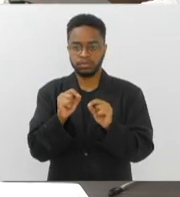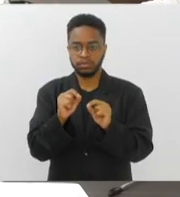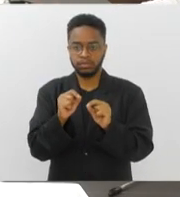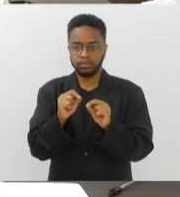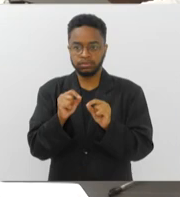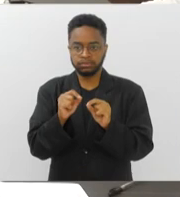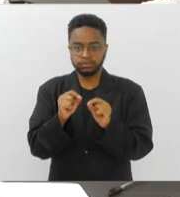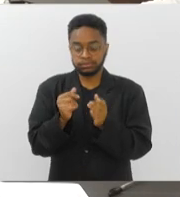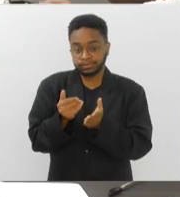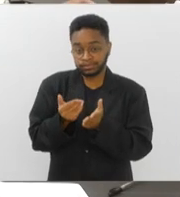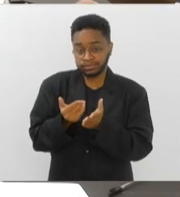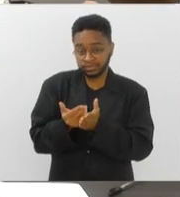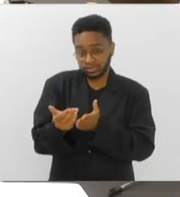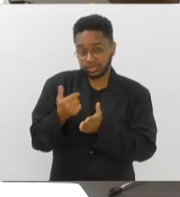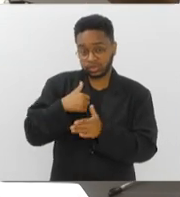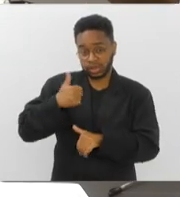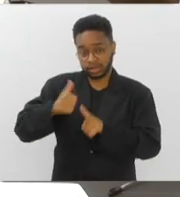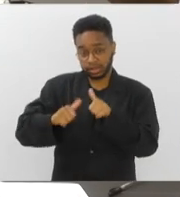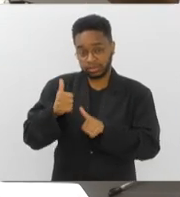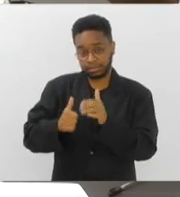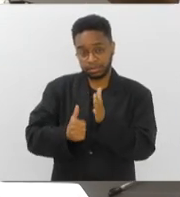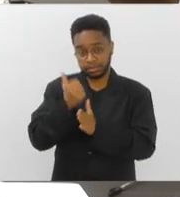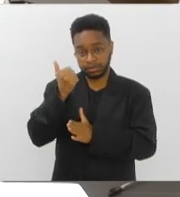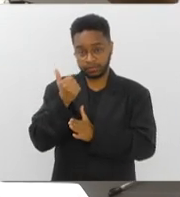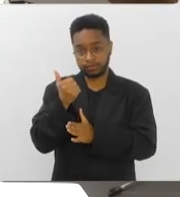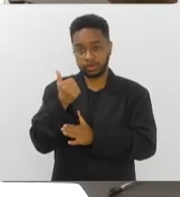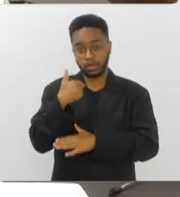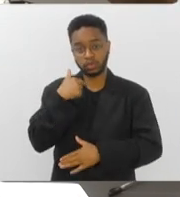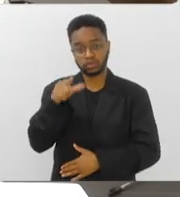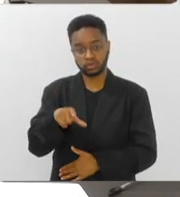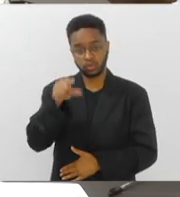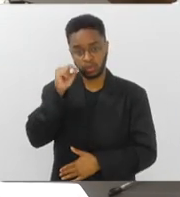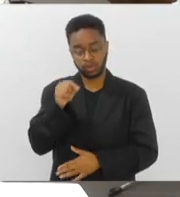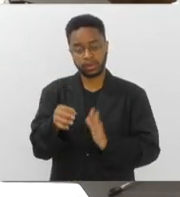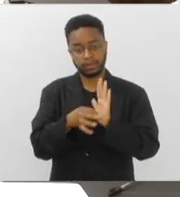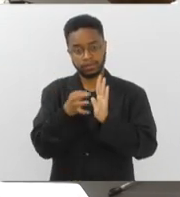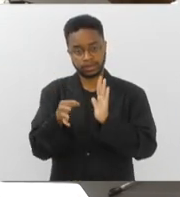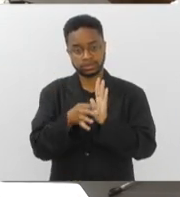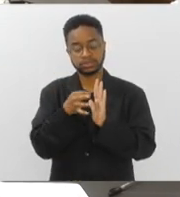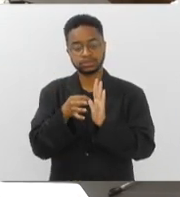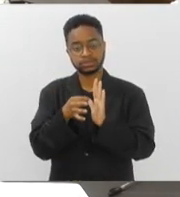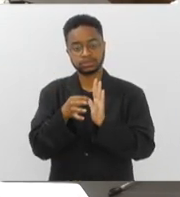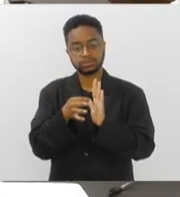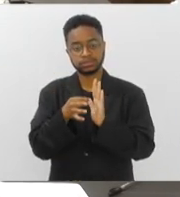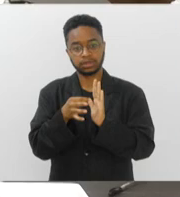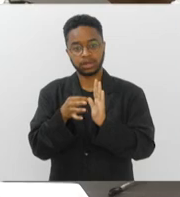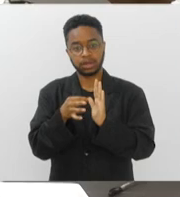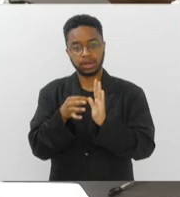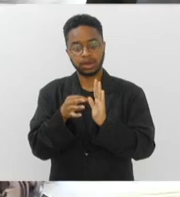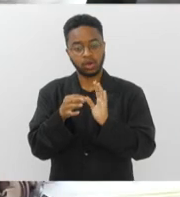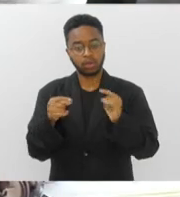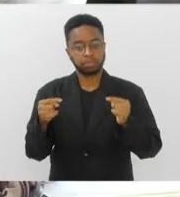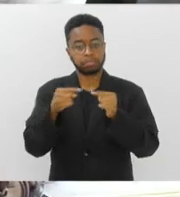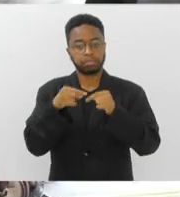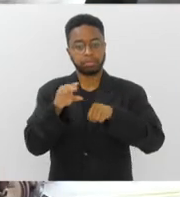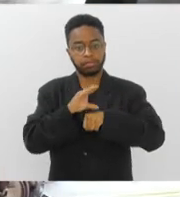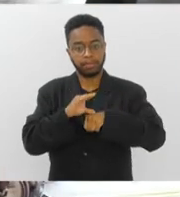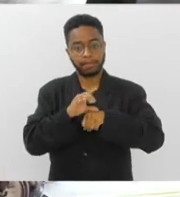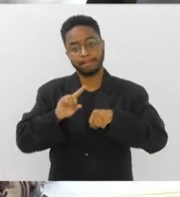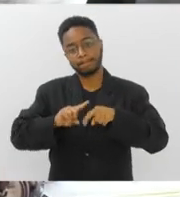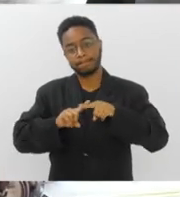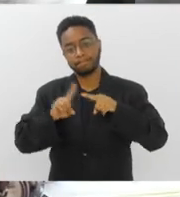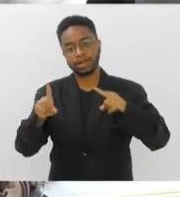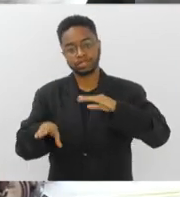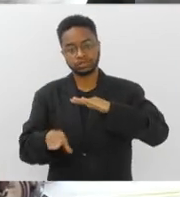em primeira análise, eu optei pelo parecer da constitucionalidade com emendas por conta do